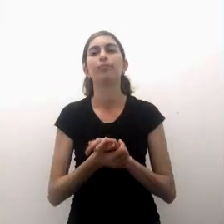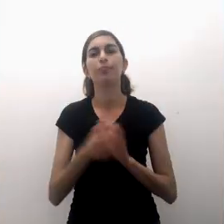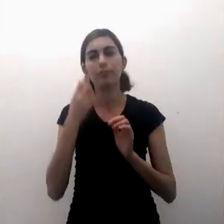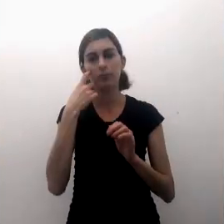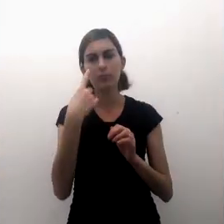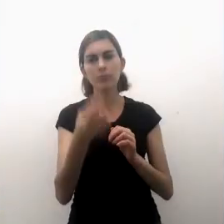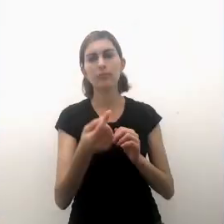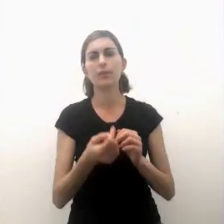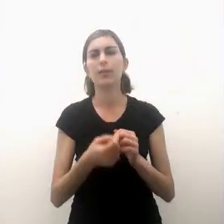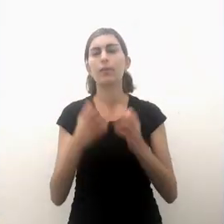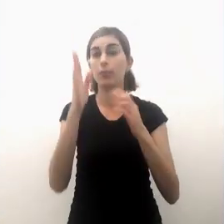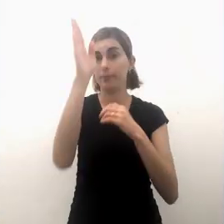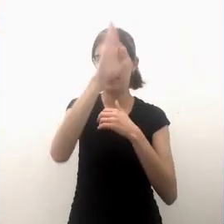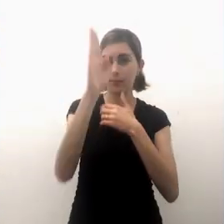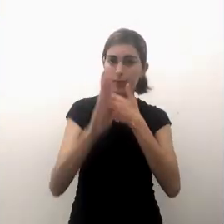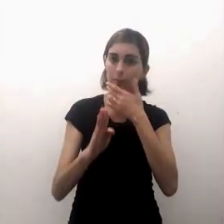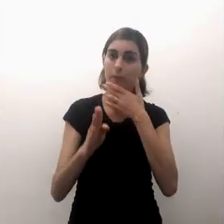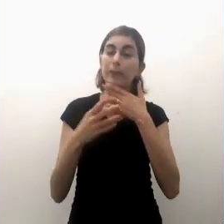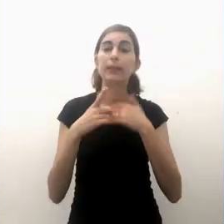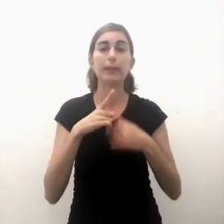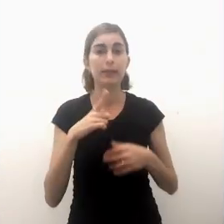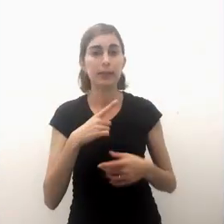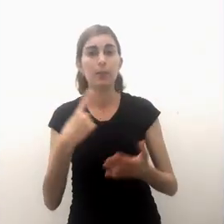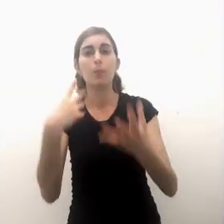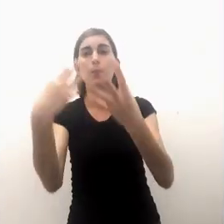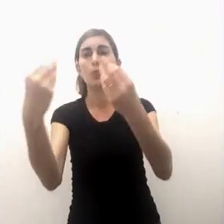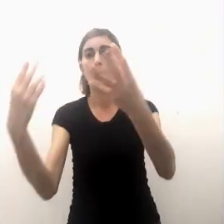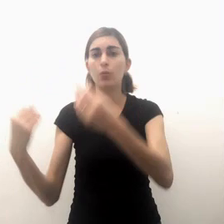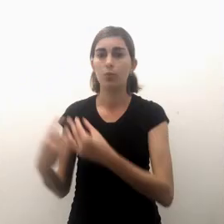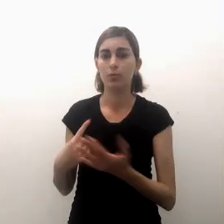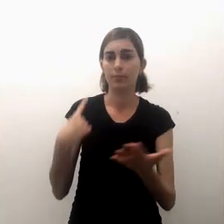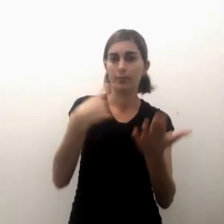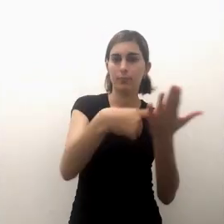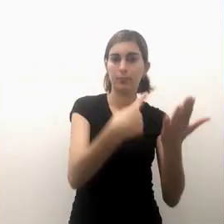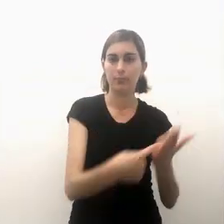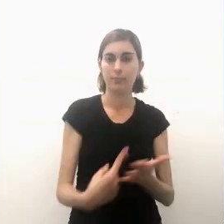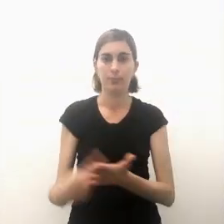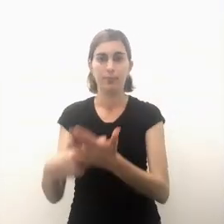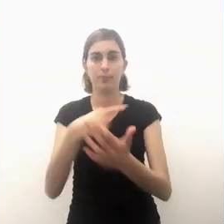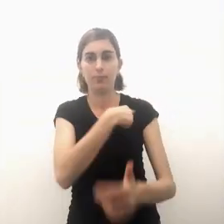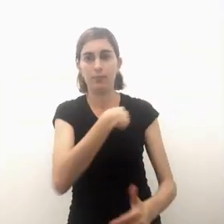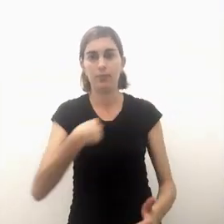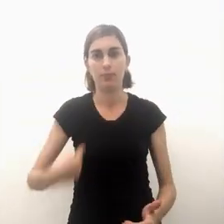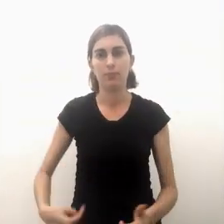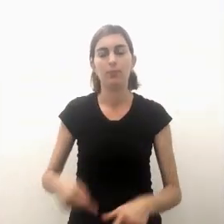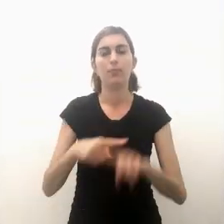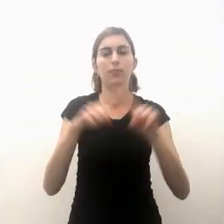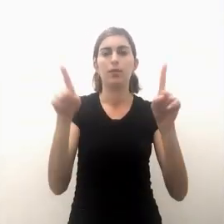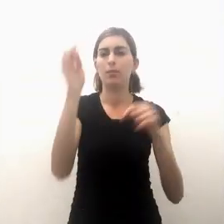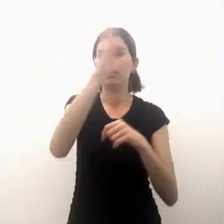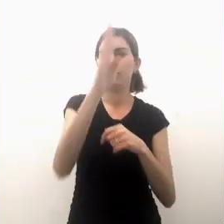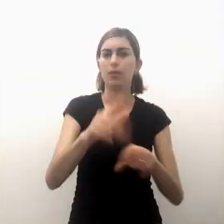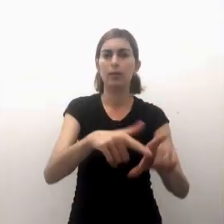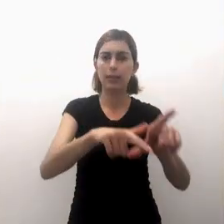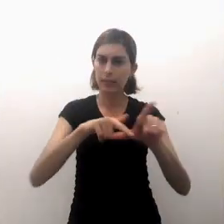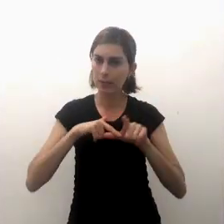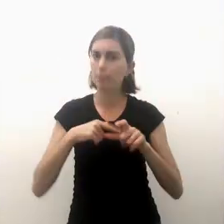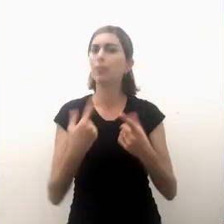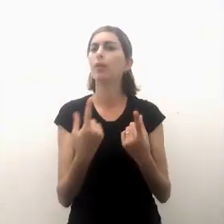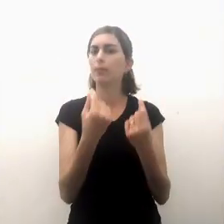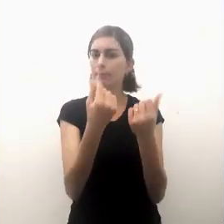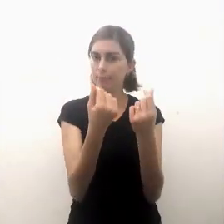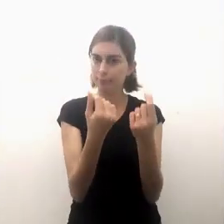agora. Gente, o Brasil ele tem muitos acordos, tá, com a China. Além disso, o Brasil depende